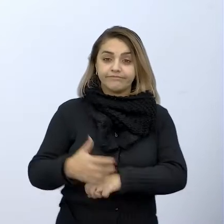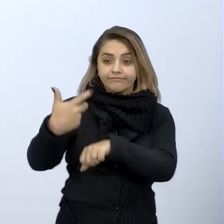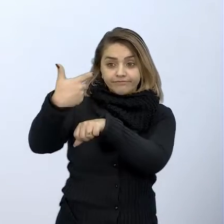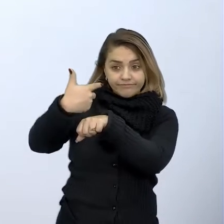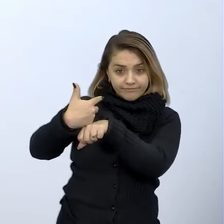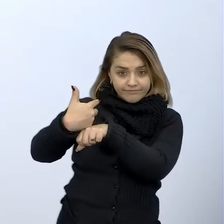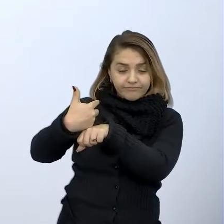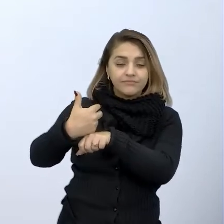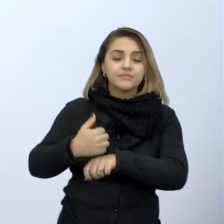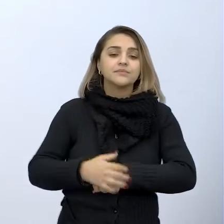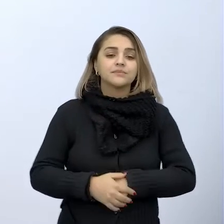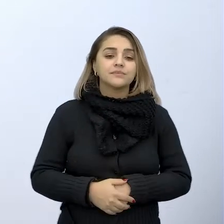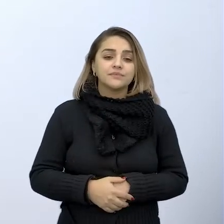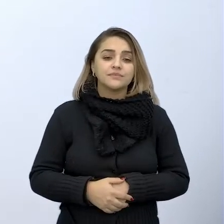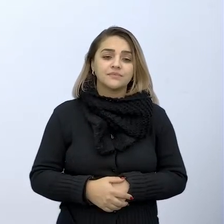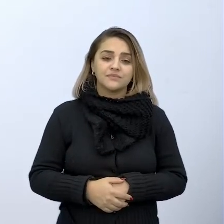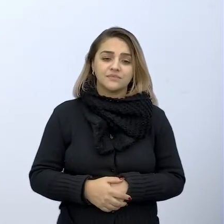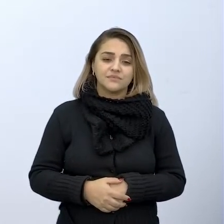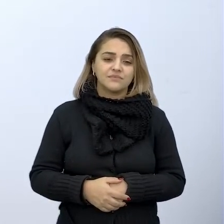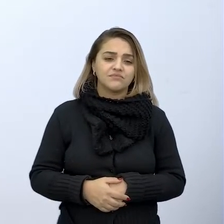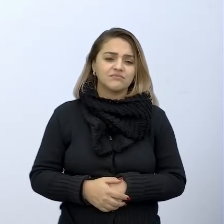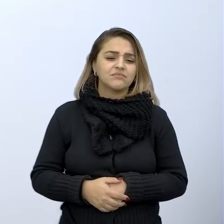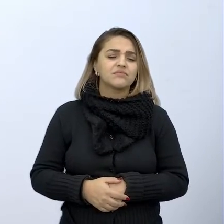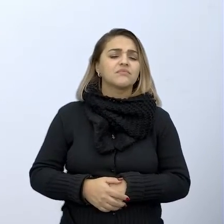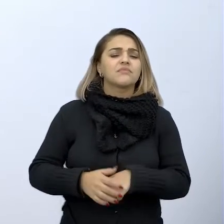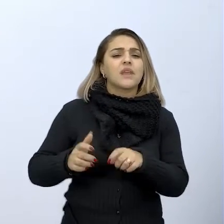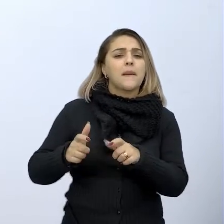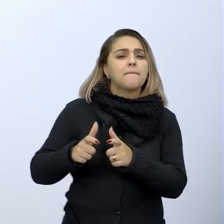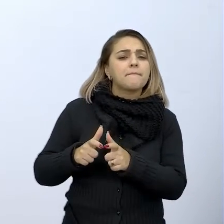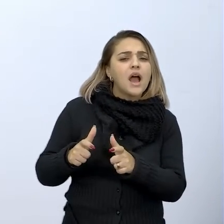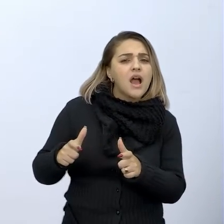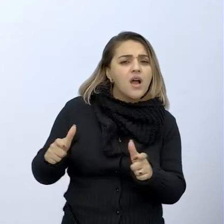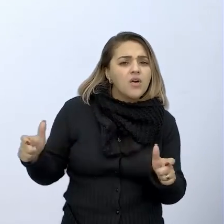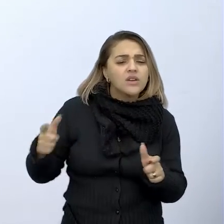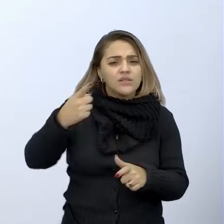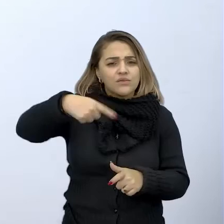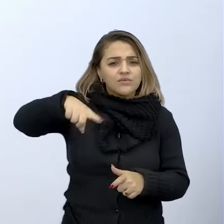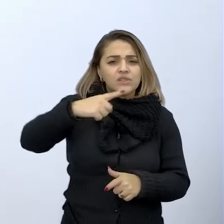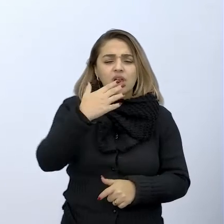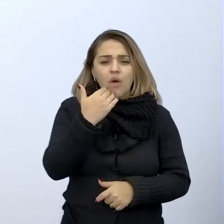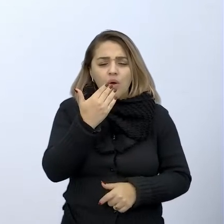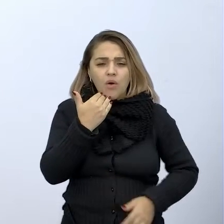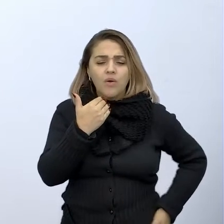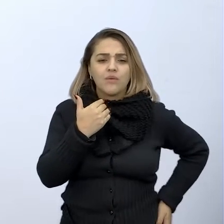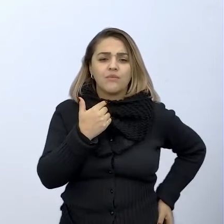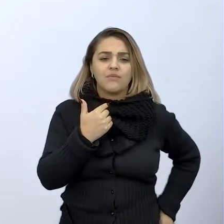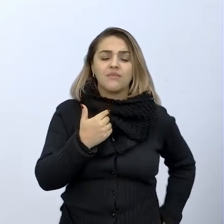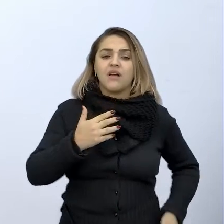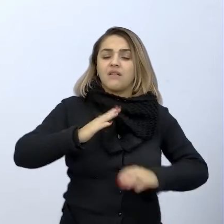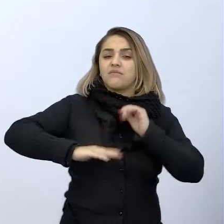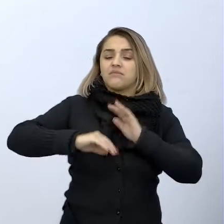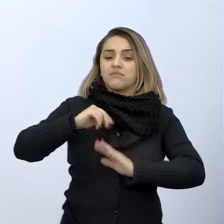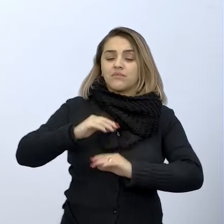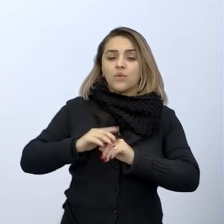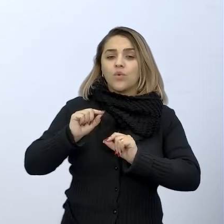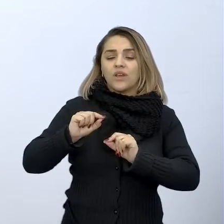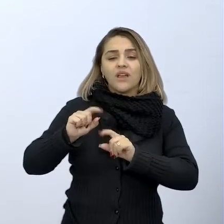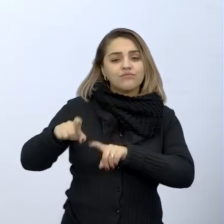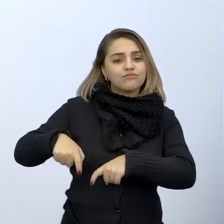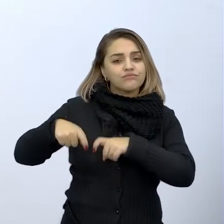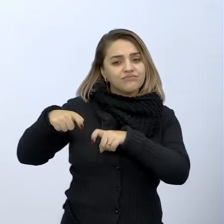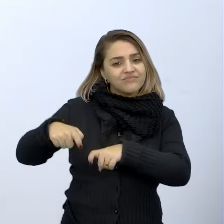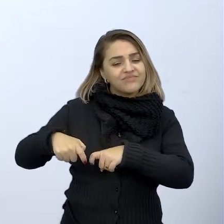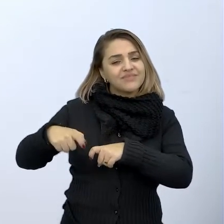Boa parte, ou praticamente quase toda a comida que você come, ela é feita através da